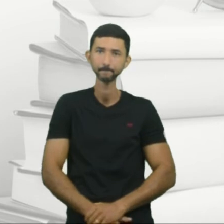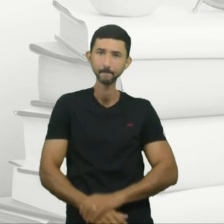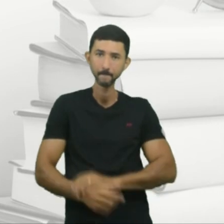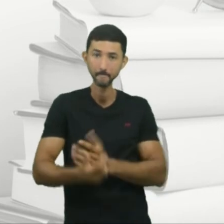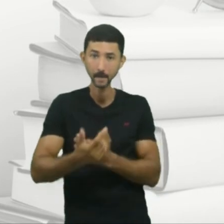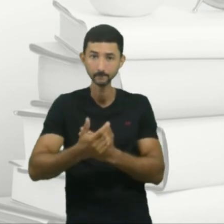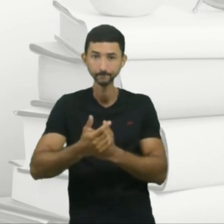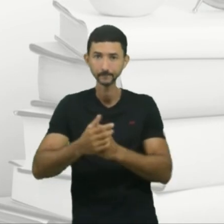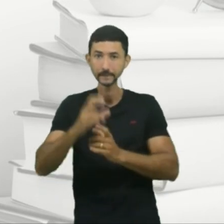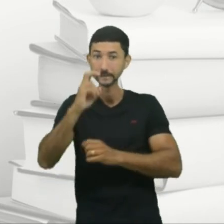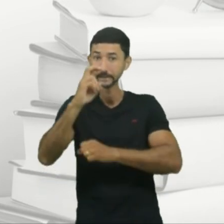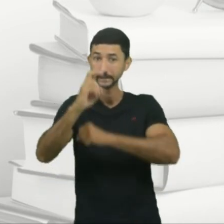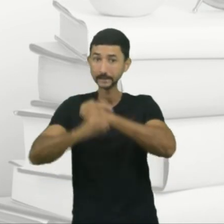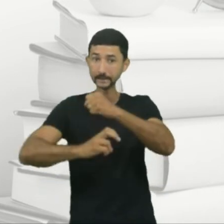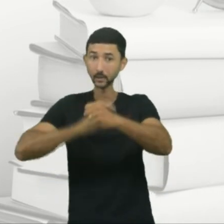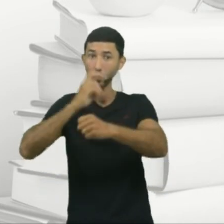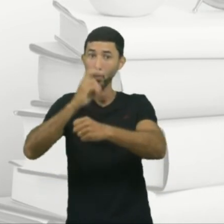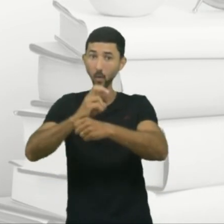Primeiro que